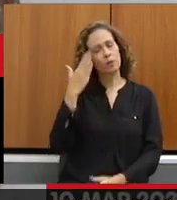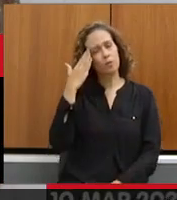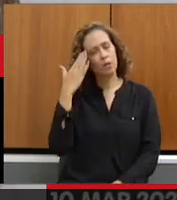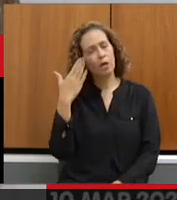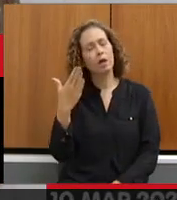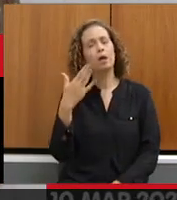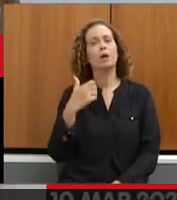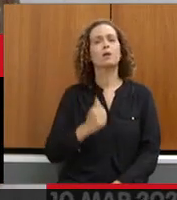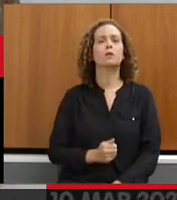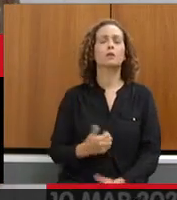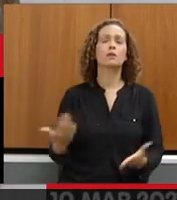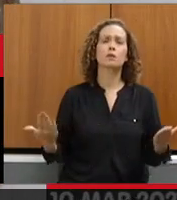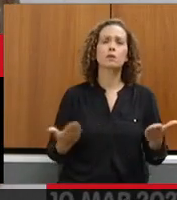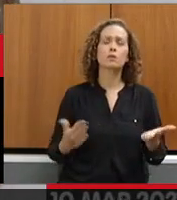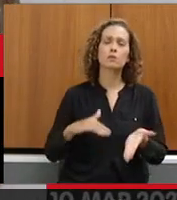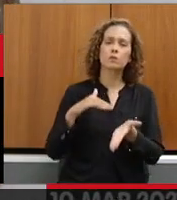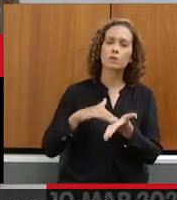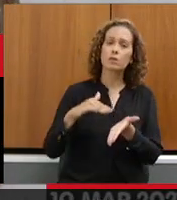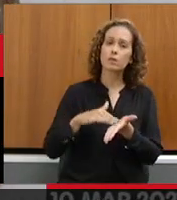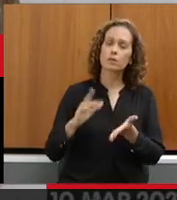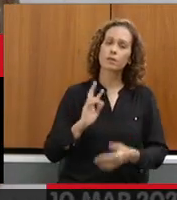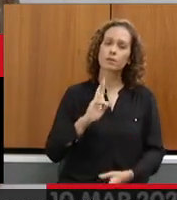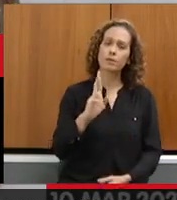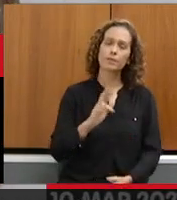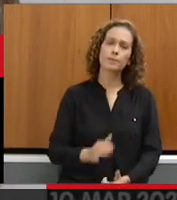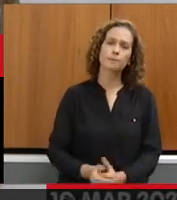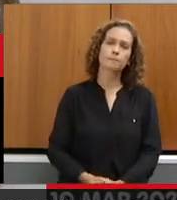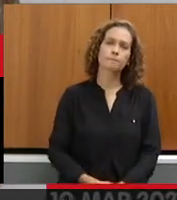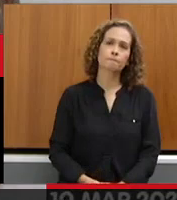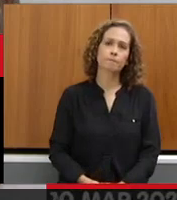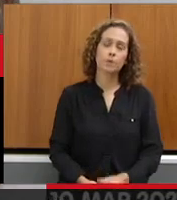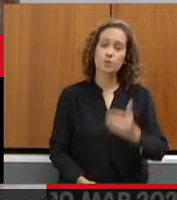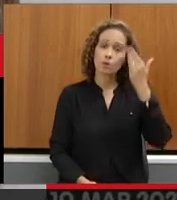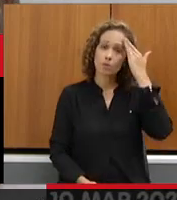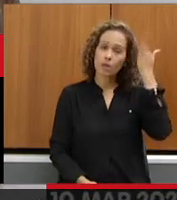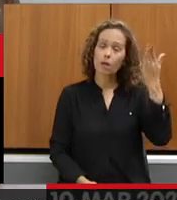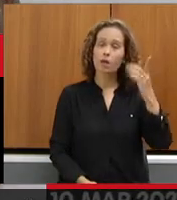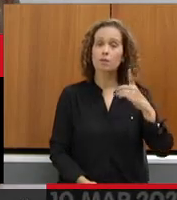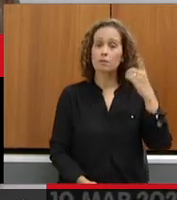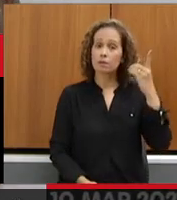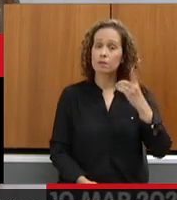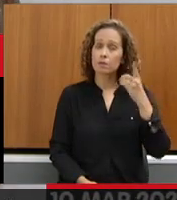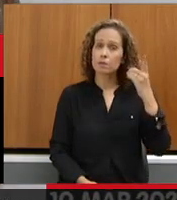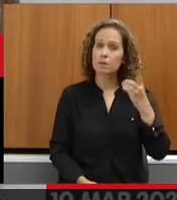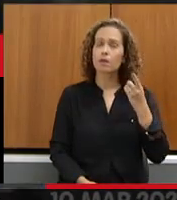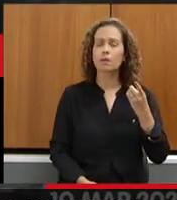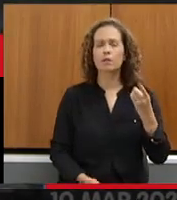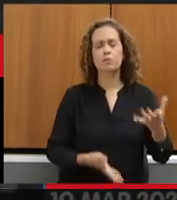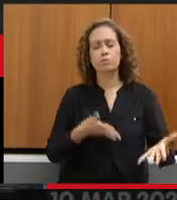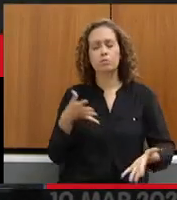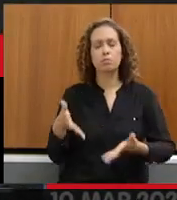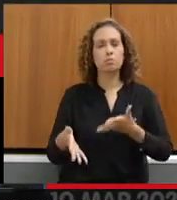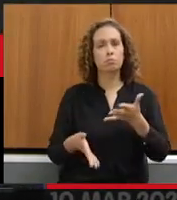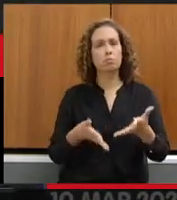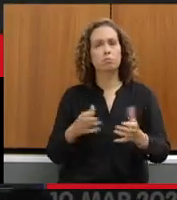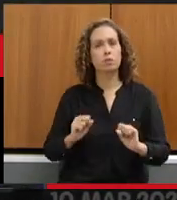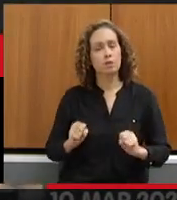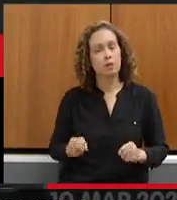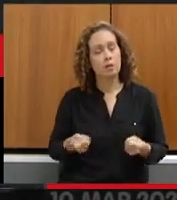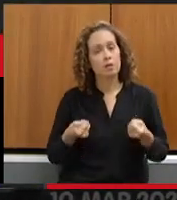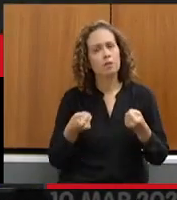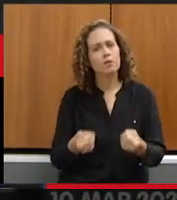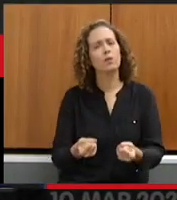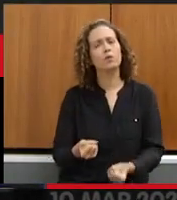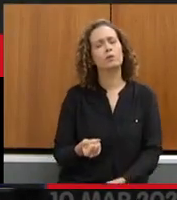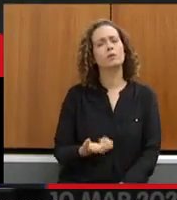para palavra secretário e obrigado Deputado eu acho que suas palavras elas reforçam o